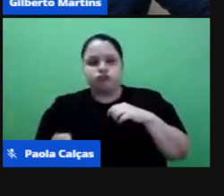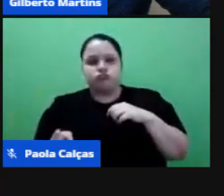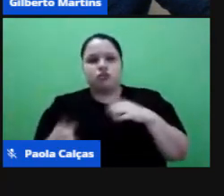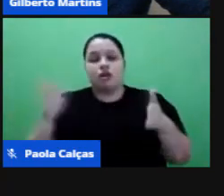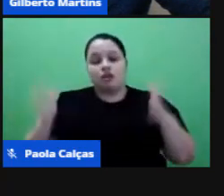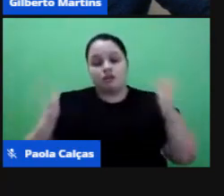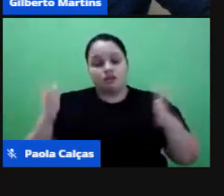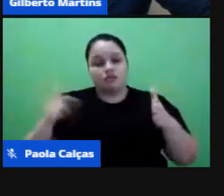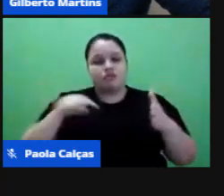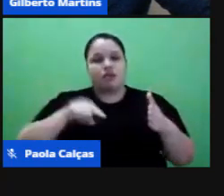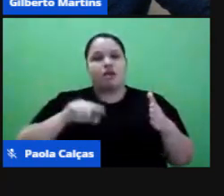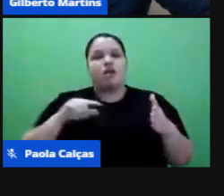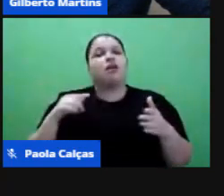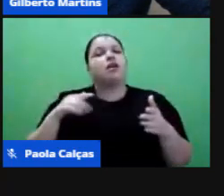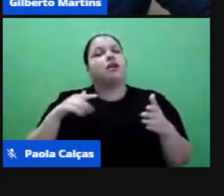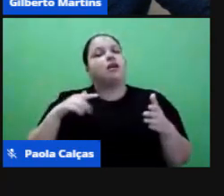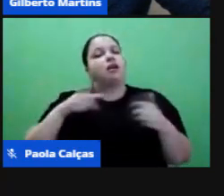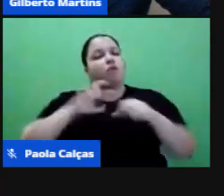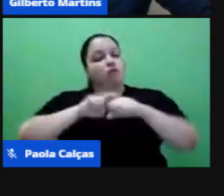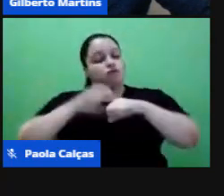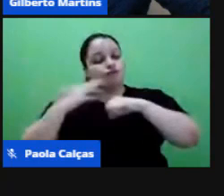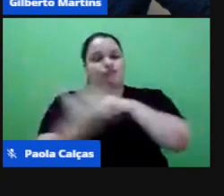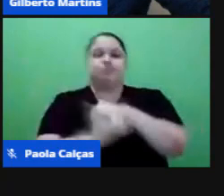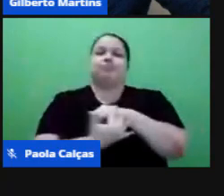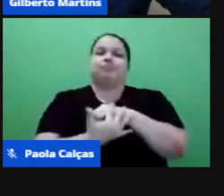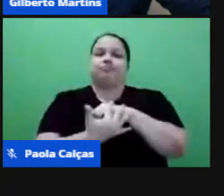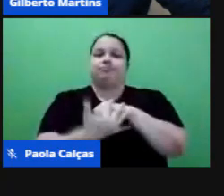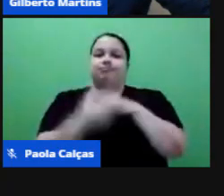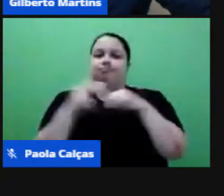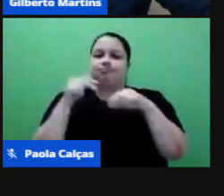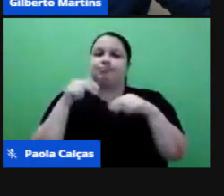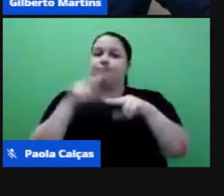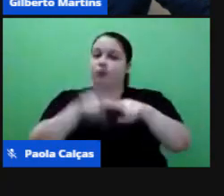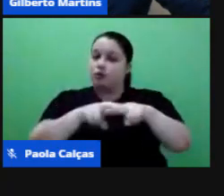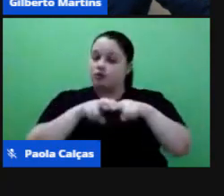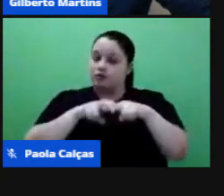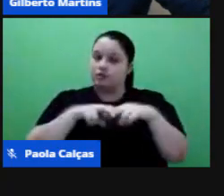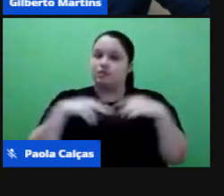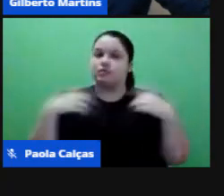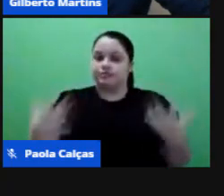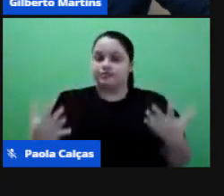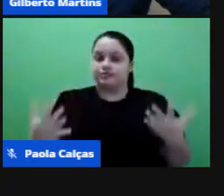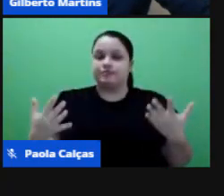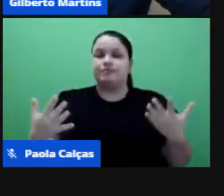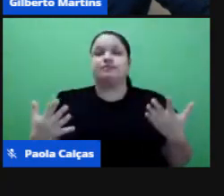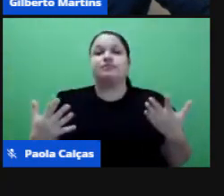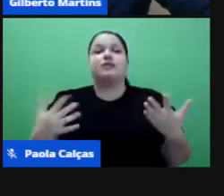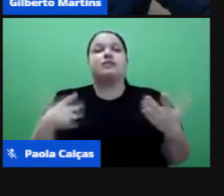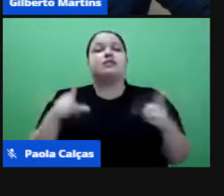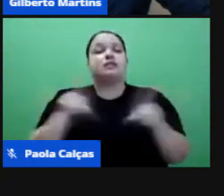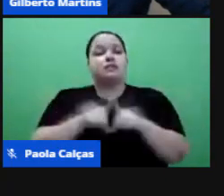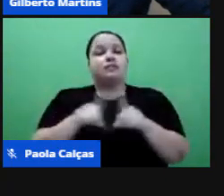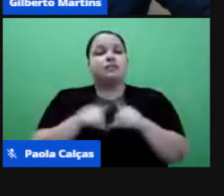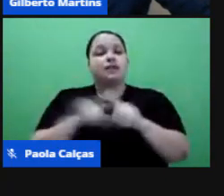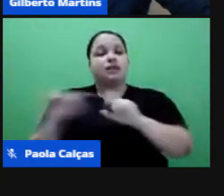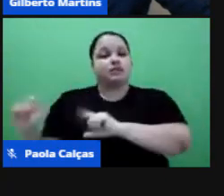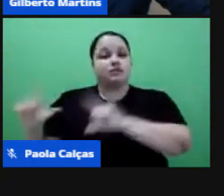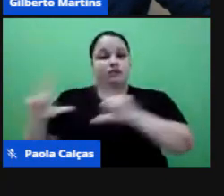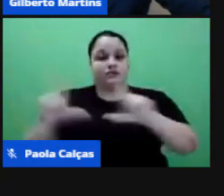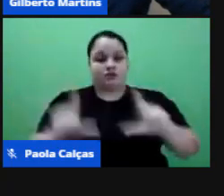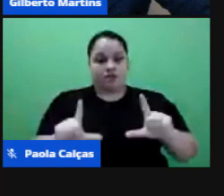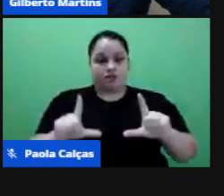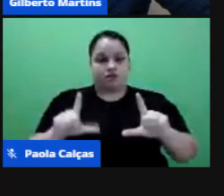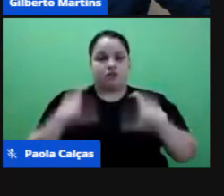vivenciado pela Covid-19. Ainda assim, podemos falar, próximo slide,